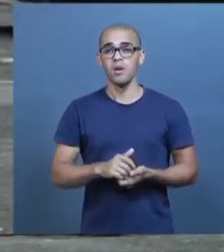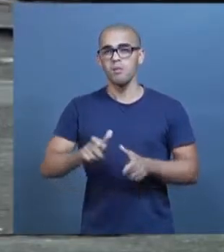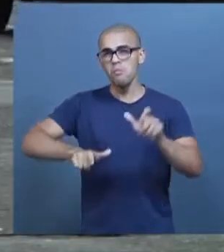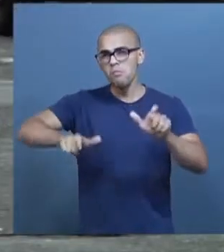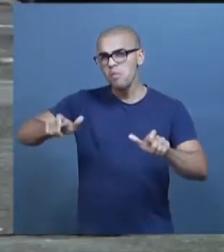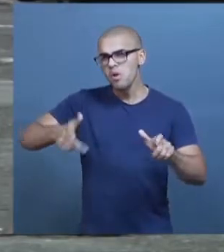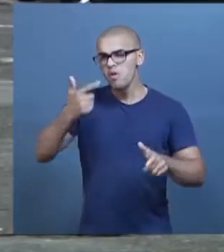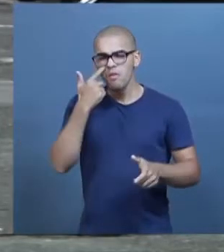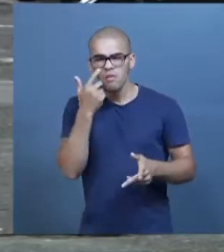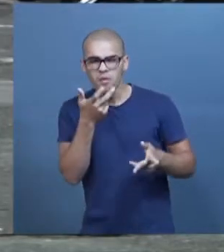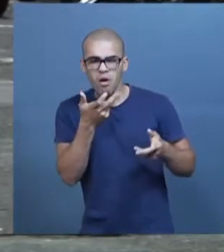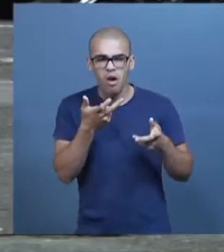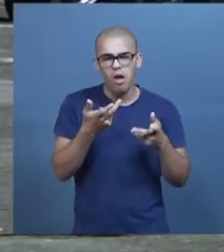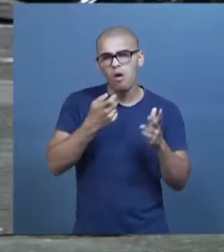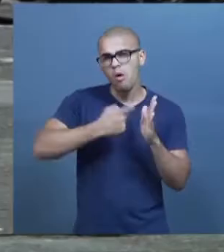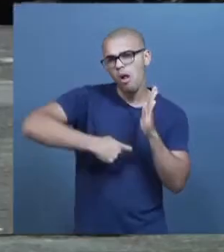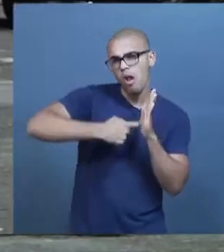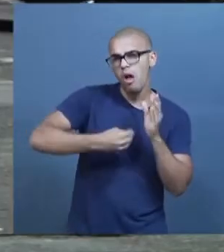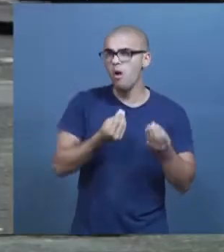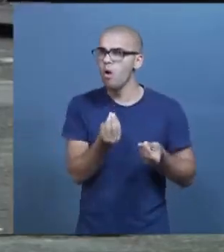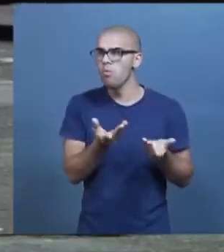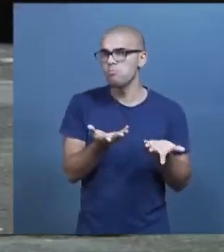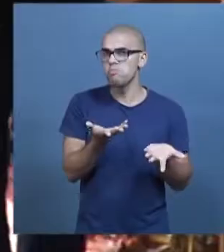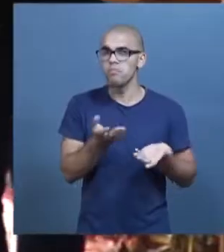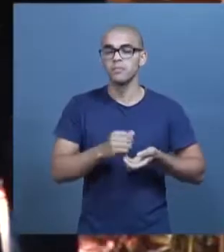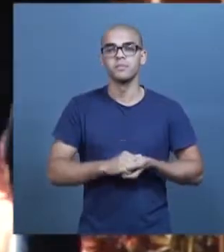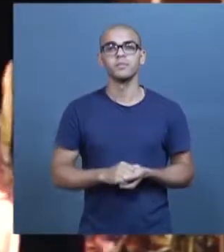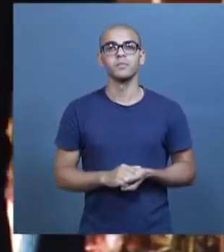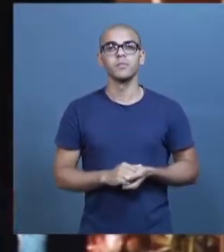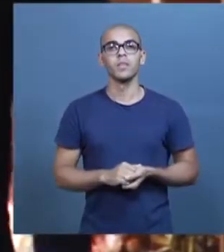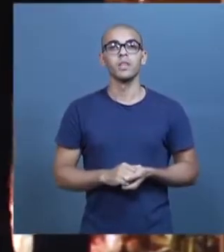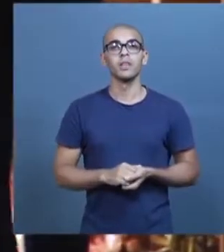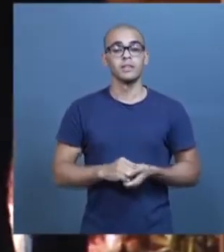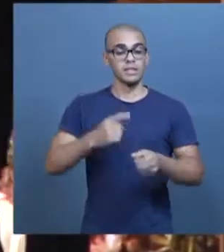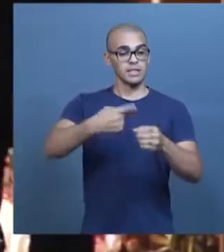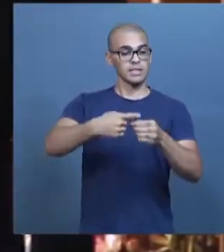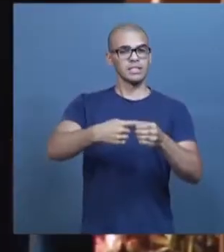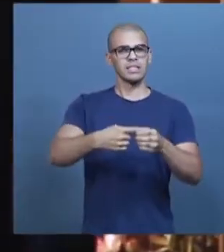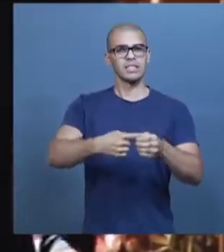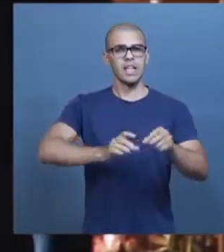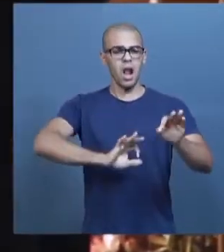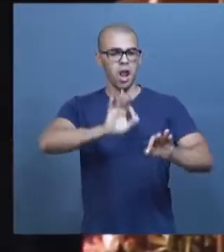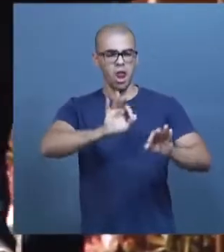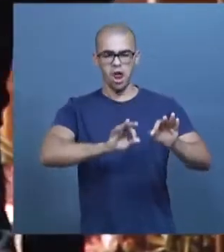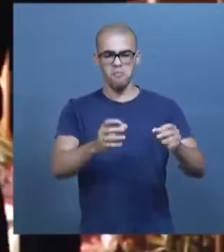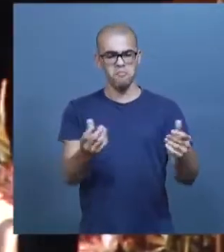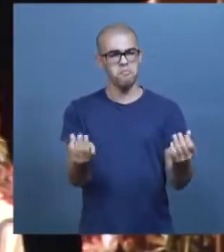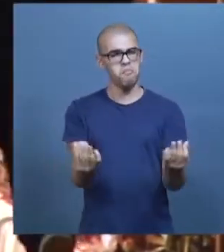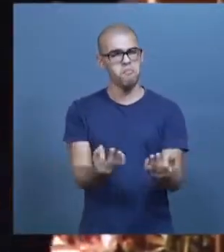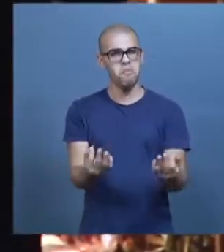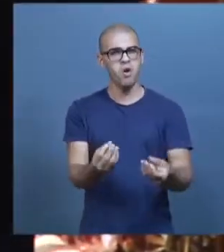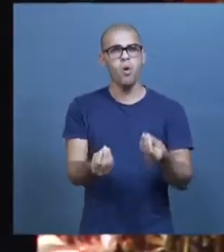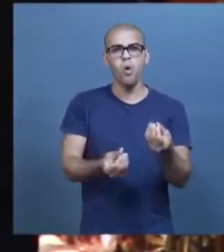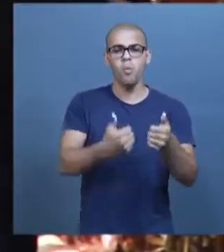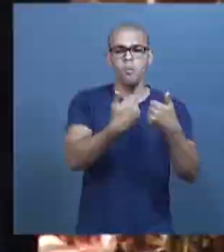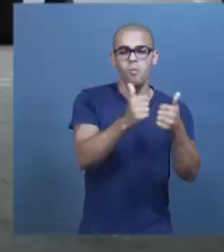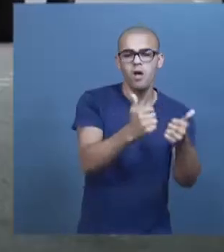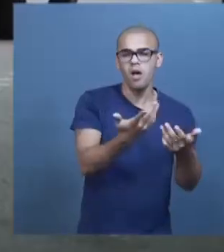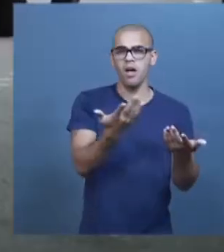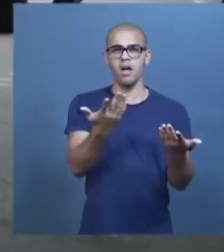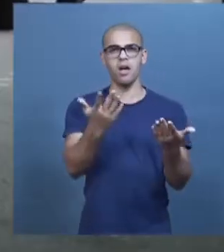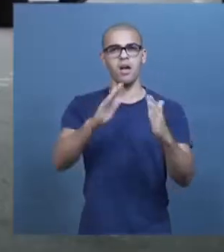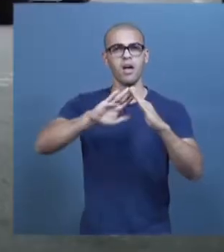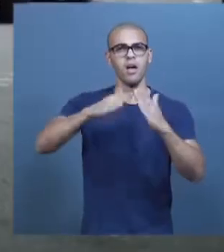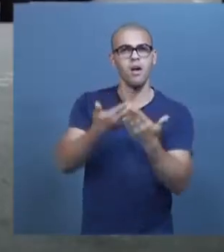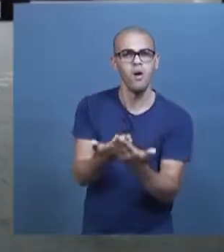Para manter uma cidade funcionando com infraestrutura e serviços básicos de transporte, saúde e educação, por exemplo,